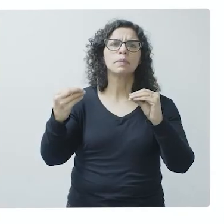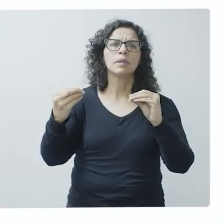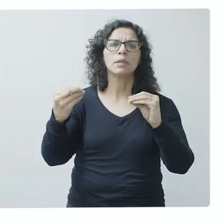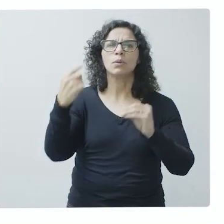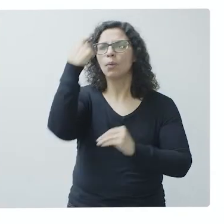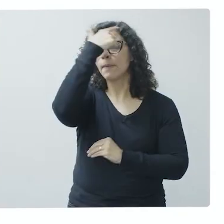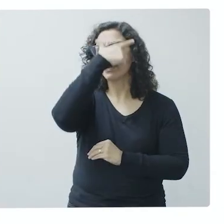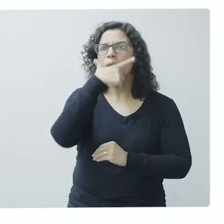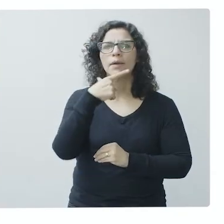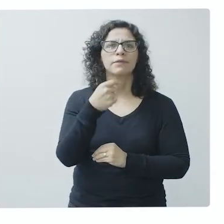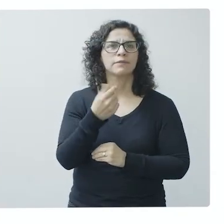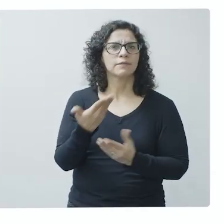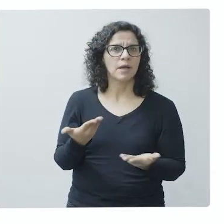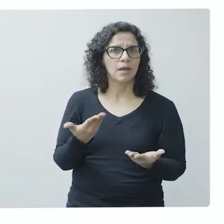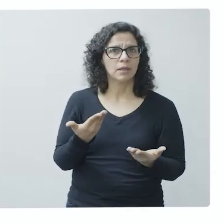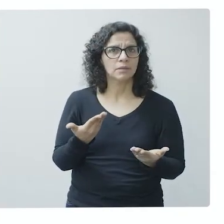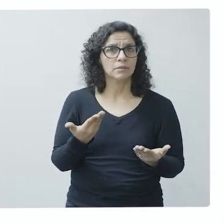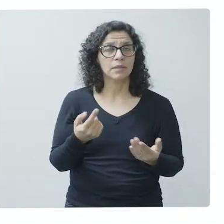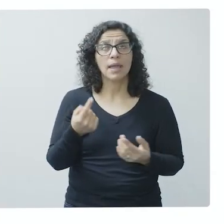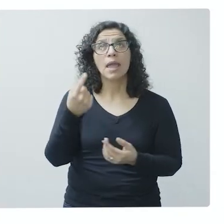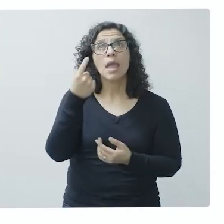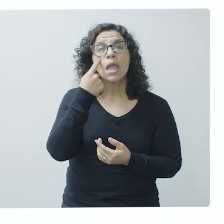a minha face?",